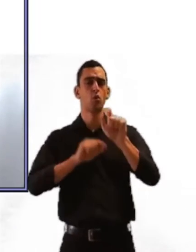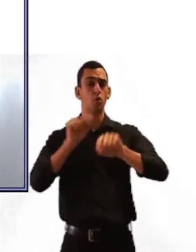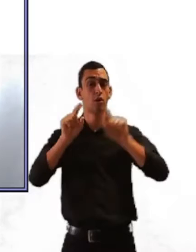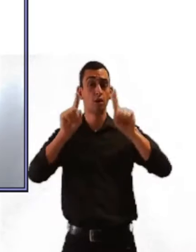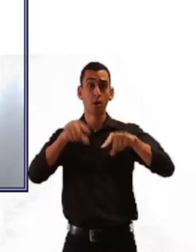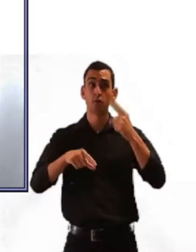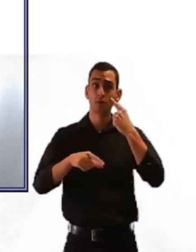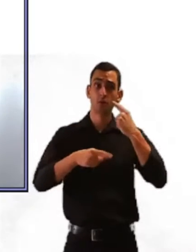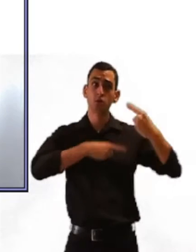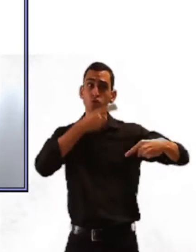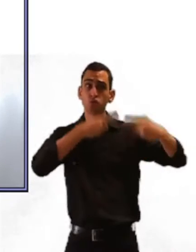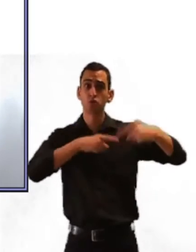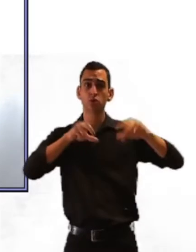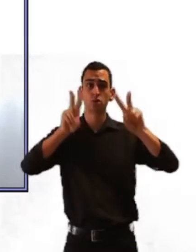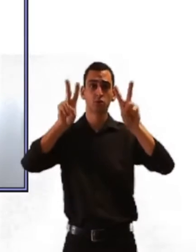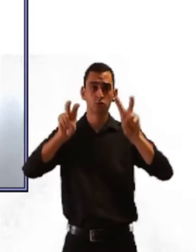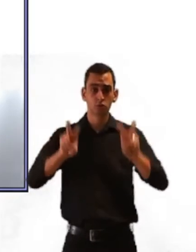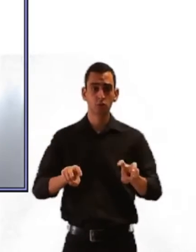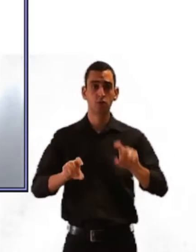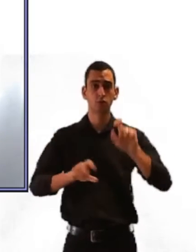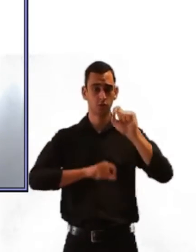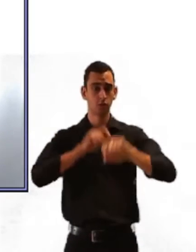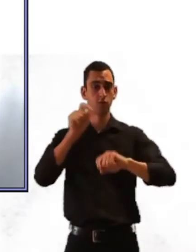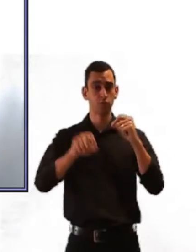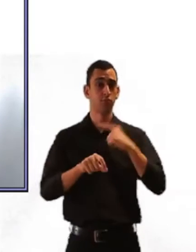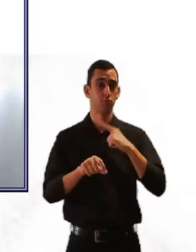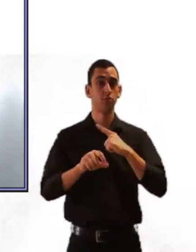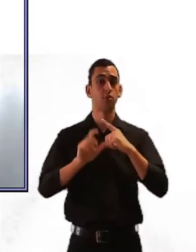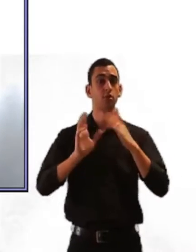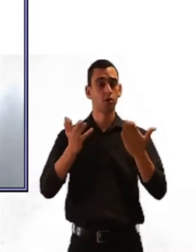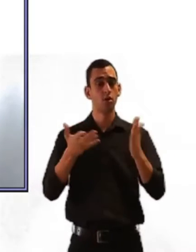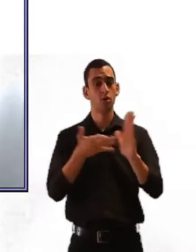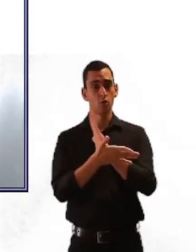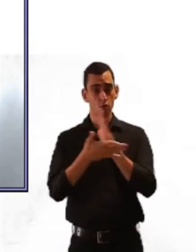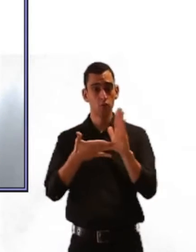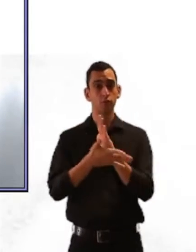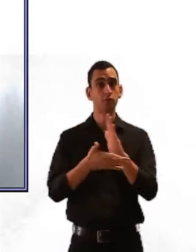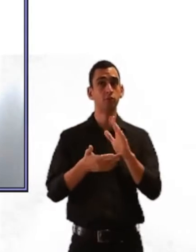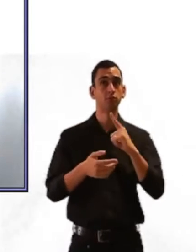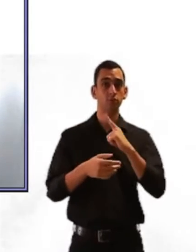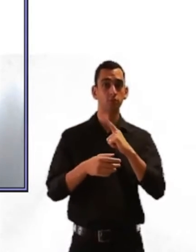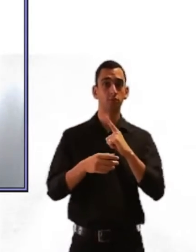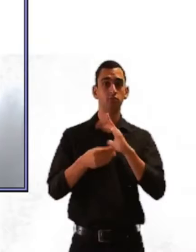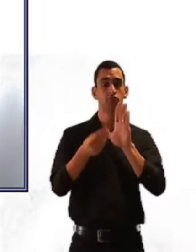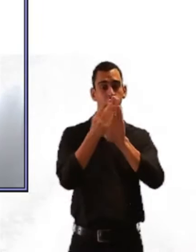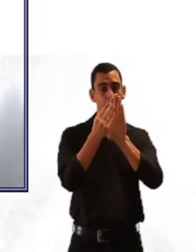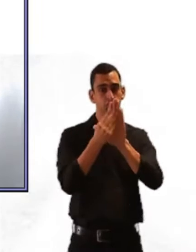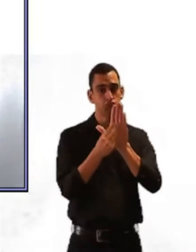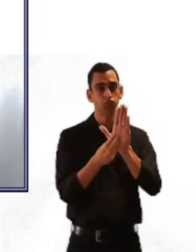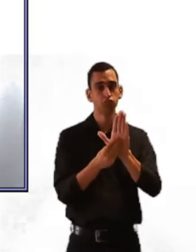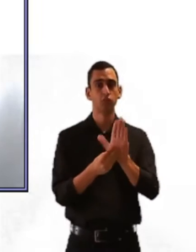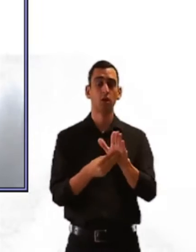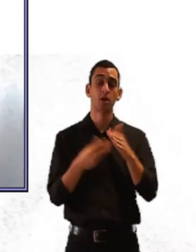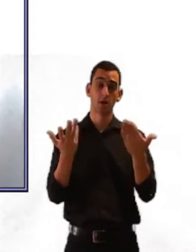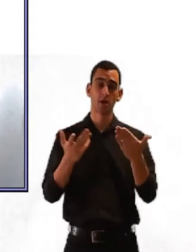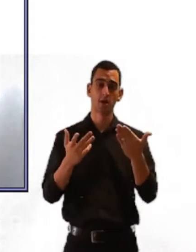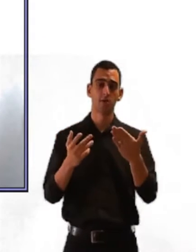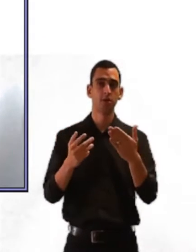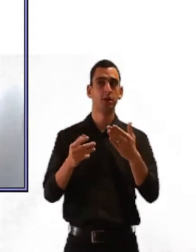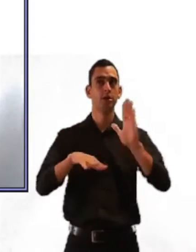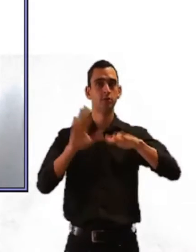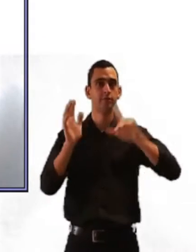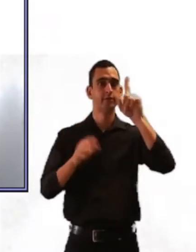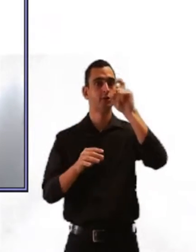problematizar esse modelo legalista para algumas situações que são chamadas de hard cases ou casos